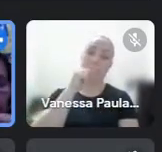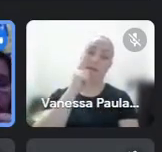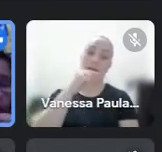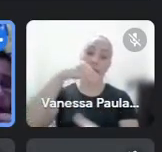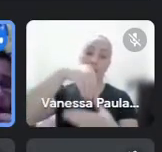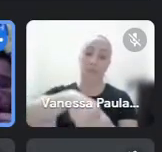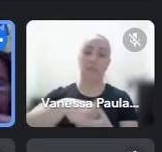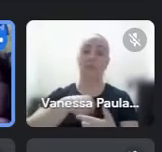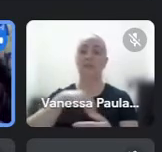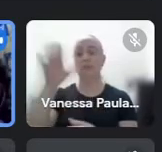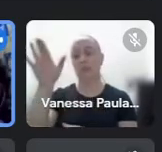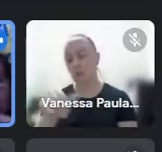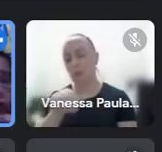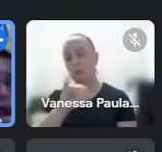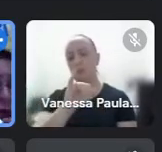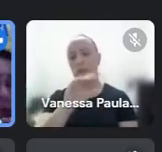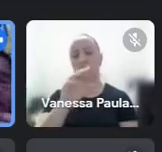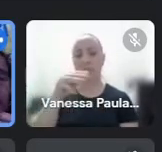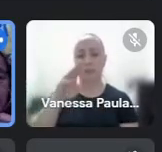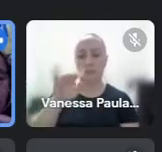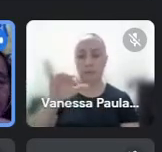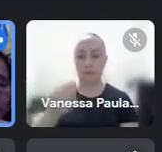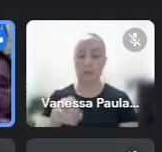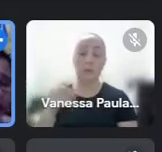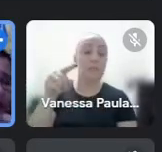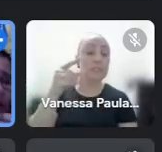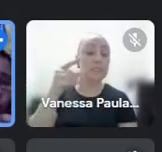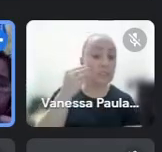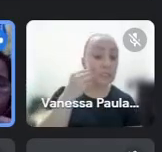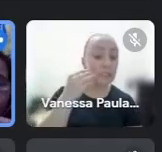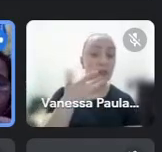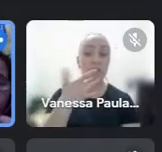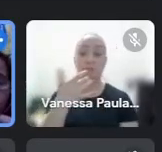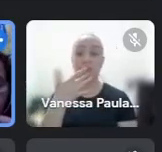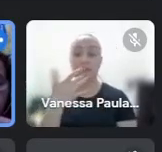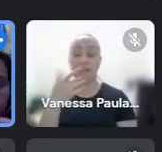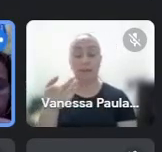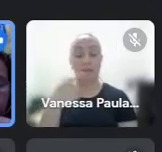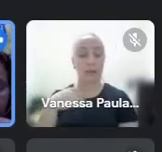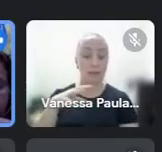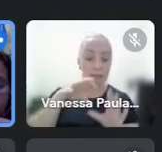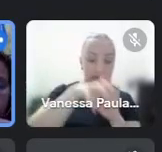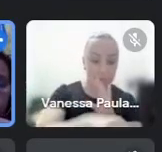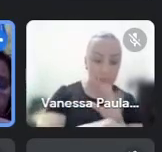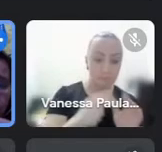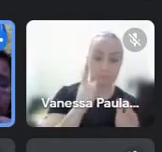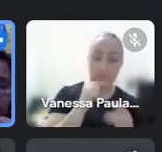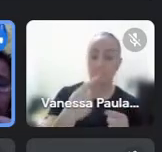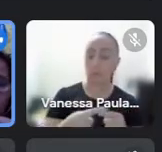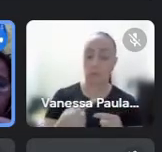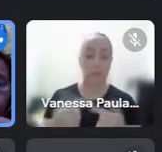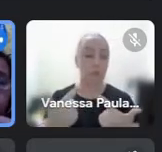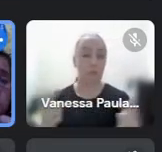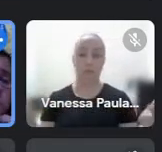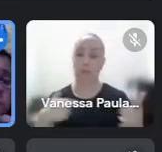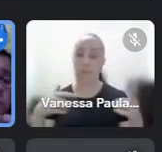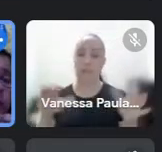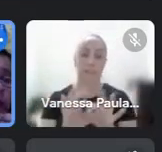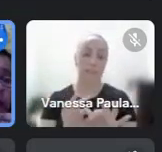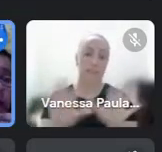Acionamos ICMBio tentou facilitar essa coleta, porque nós tínhamos a licença para fazer esse